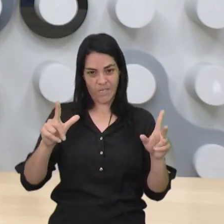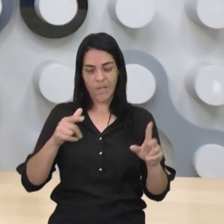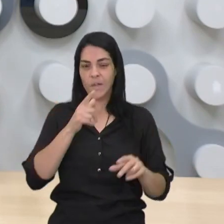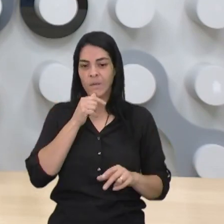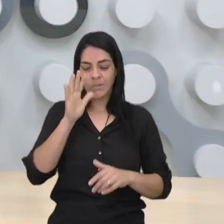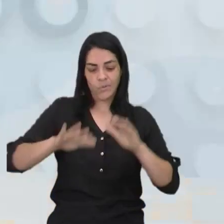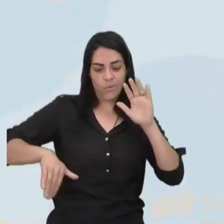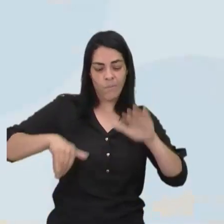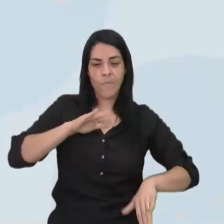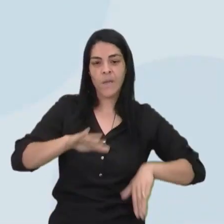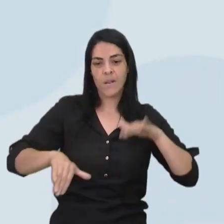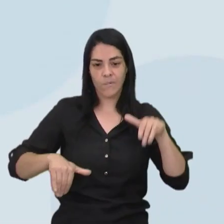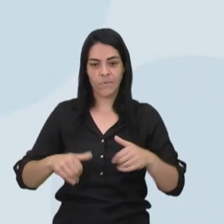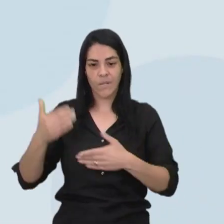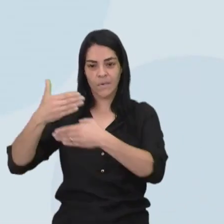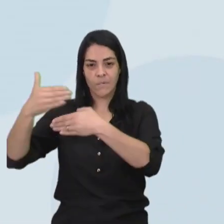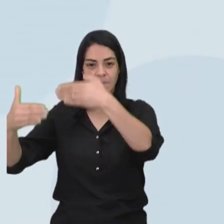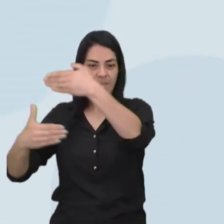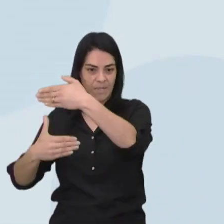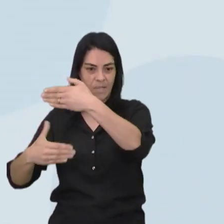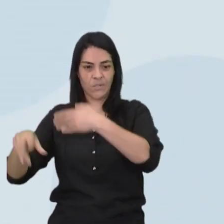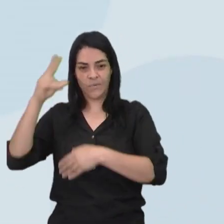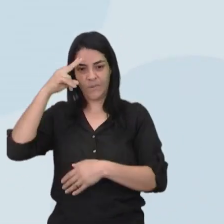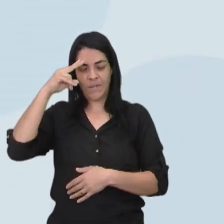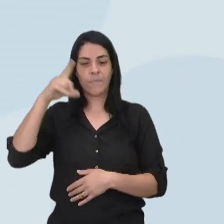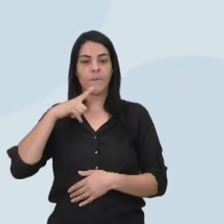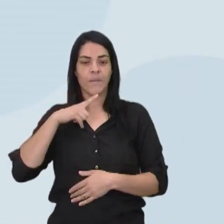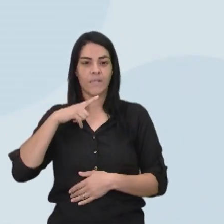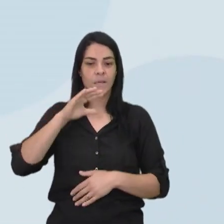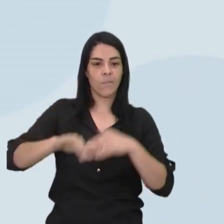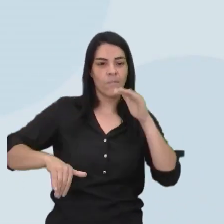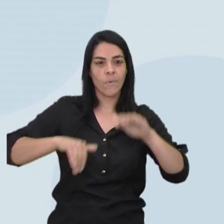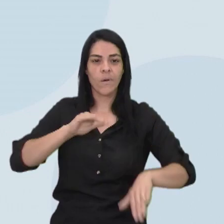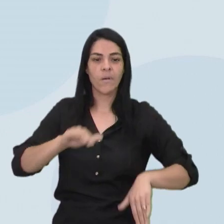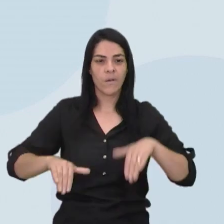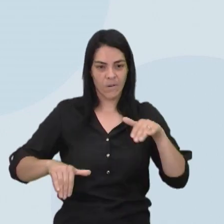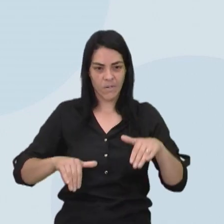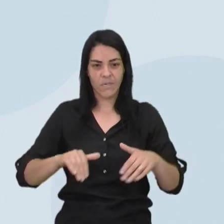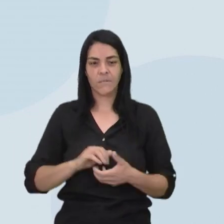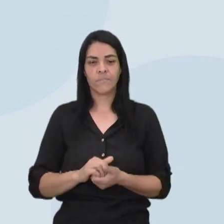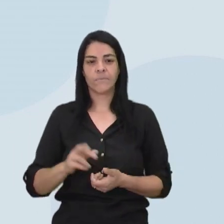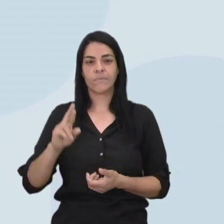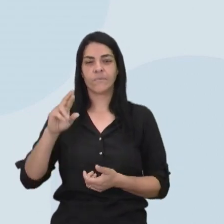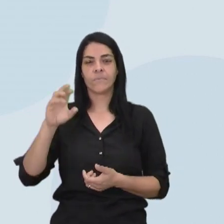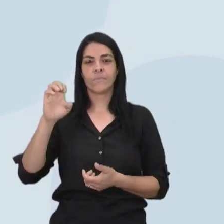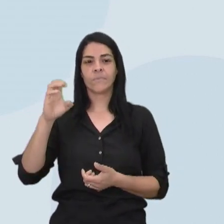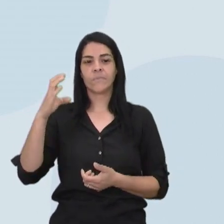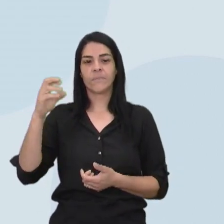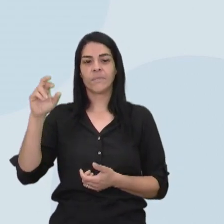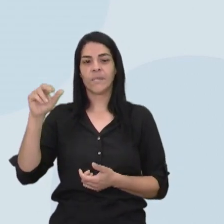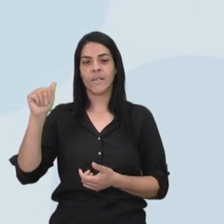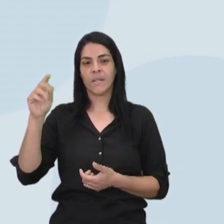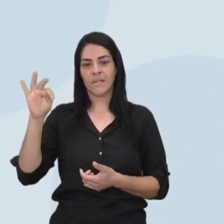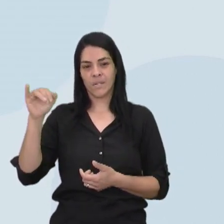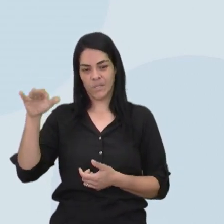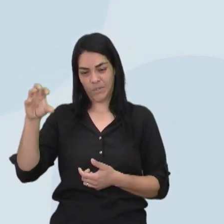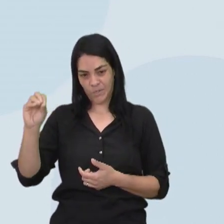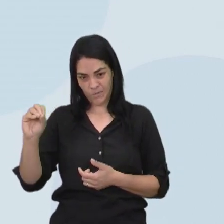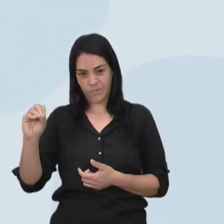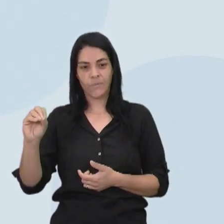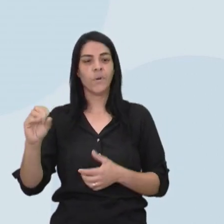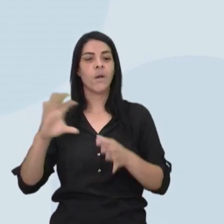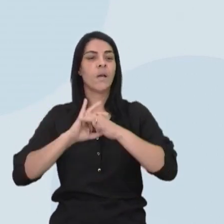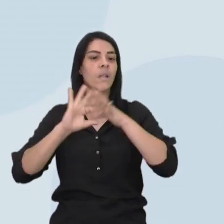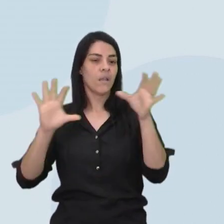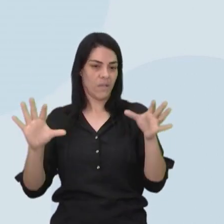só, nesse slide vai lembrar. A gente tem o mergulho aí recreativo. Do mergulho recreativo, você tem o mergulho livre ou